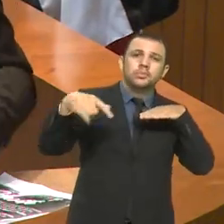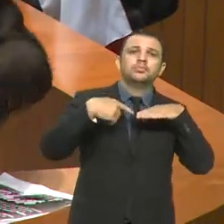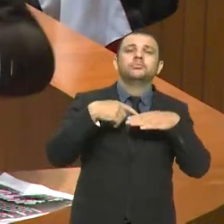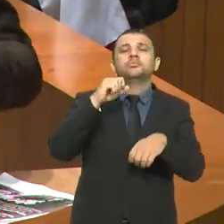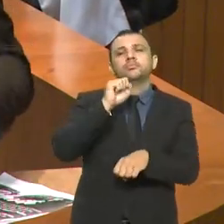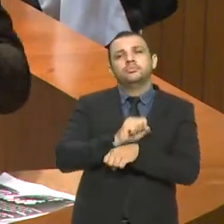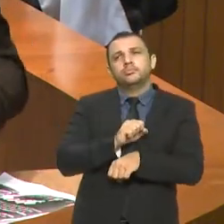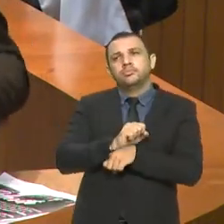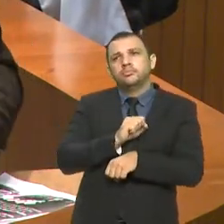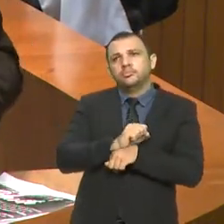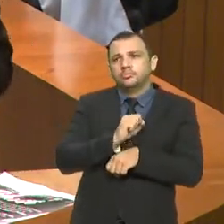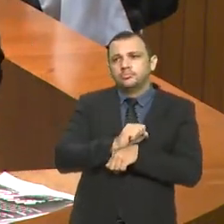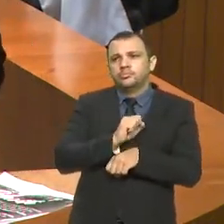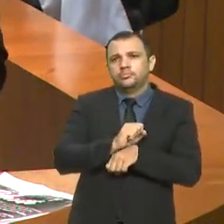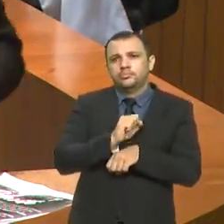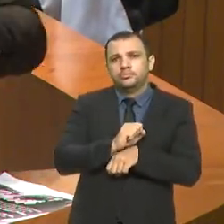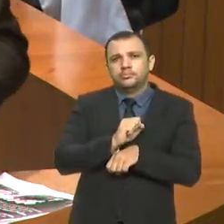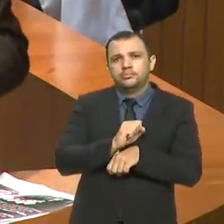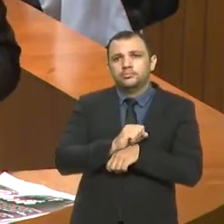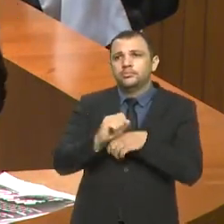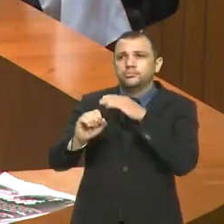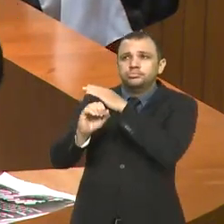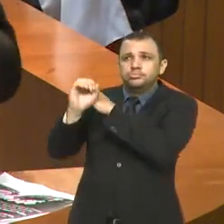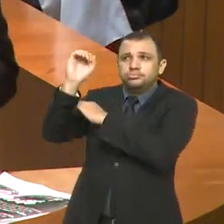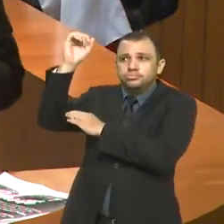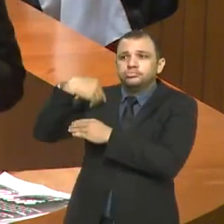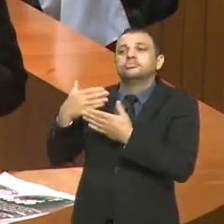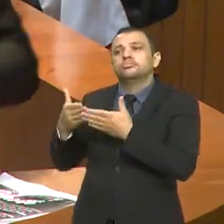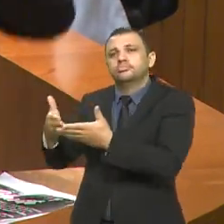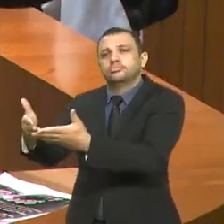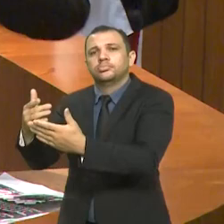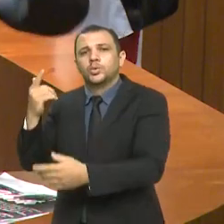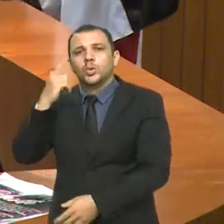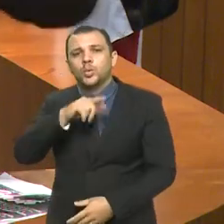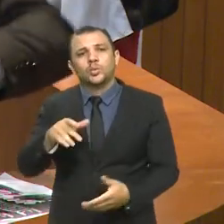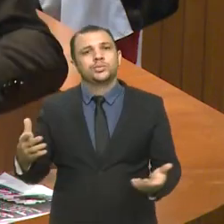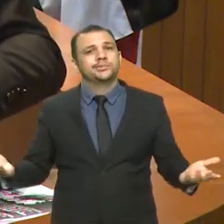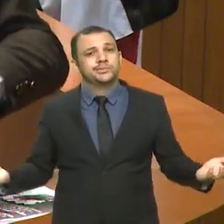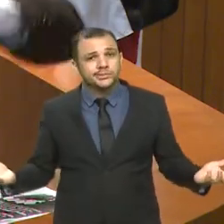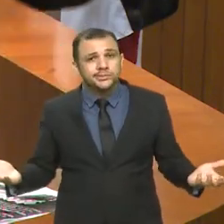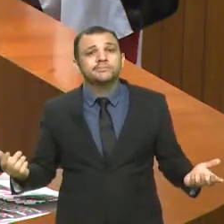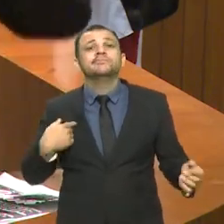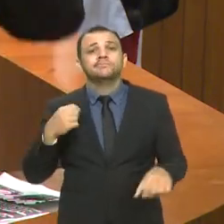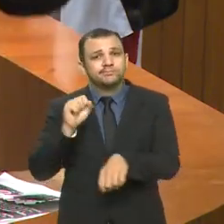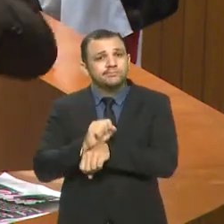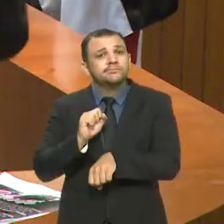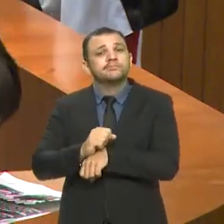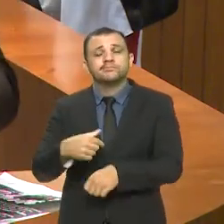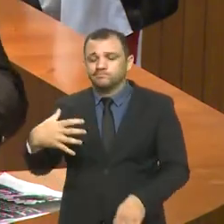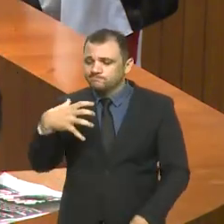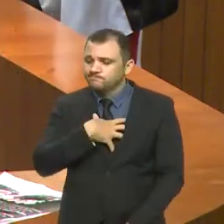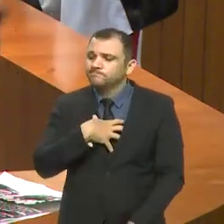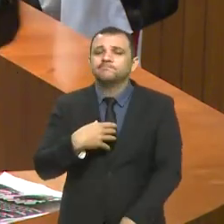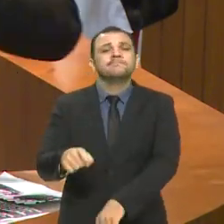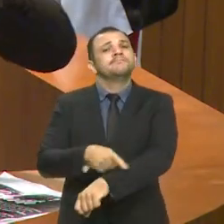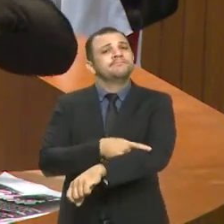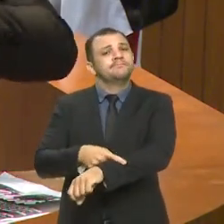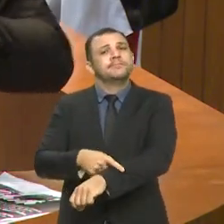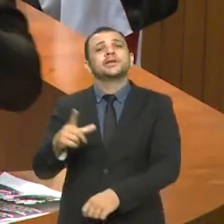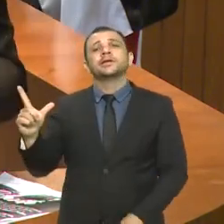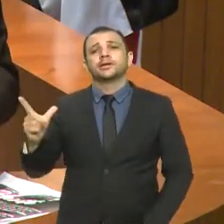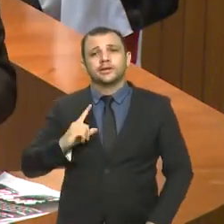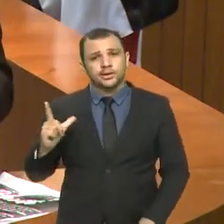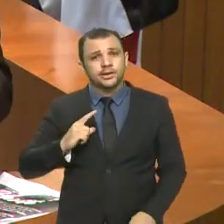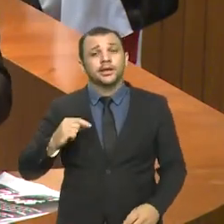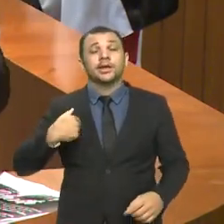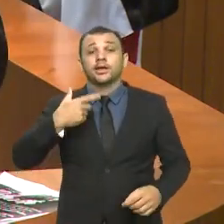um deputado que conhece essa realidade. É um deputado que sente na pele o que eu estou falando. É o testemunho da população, mas um